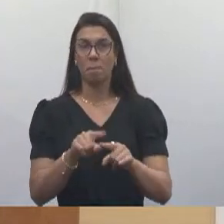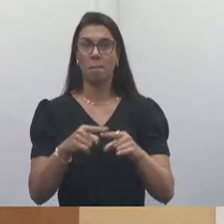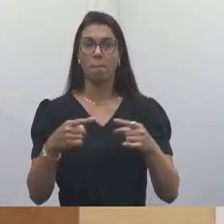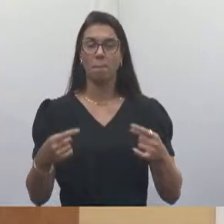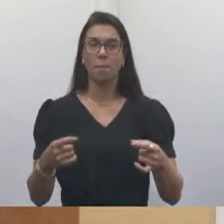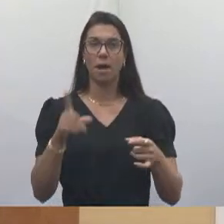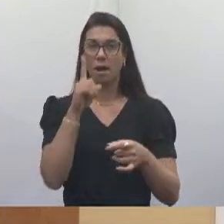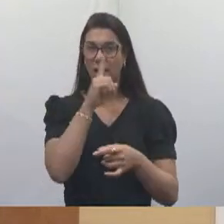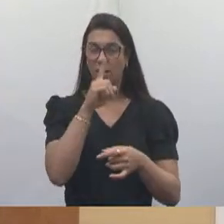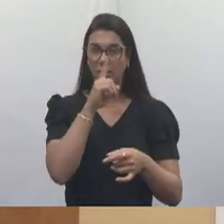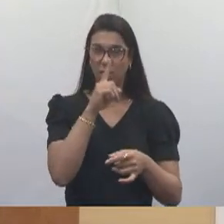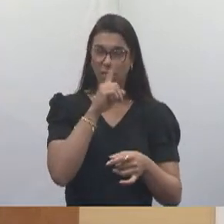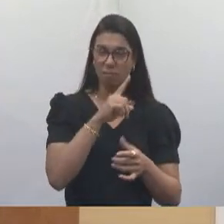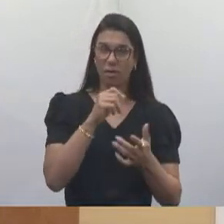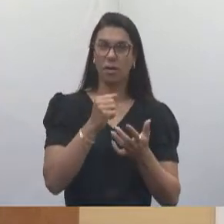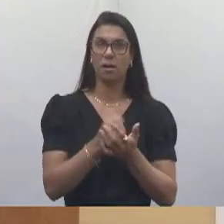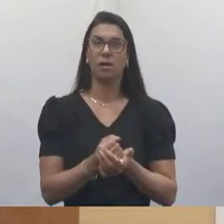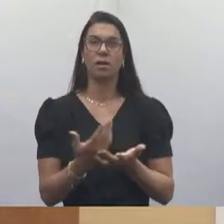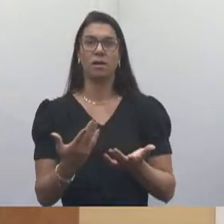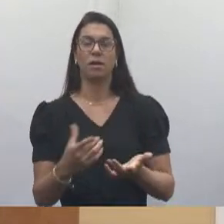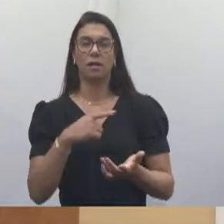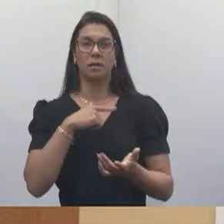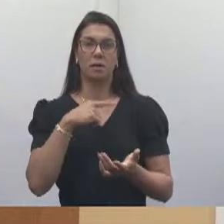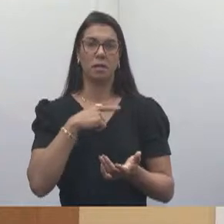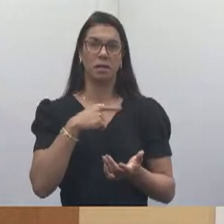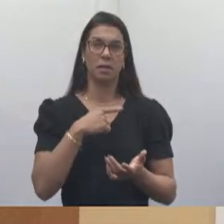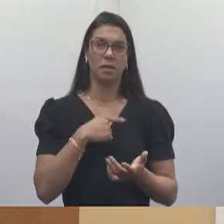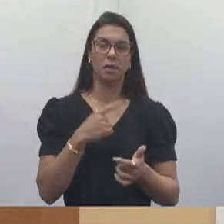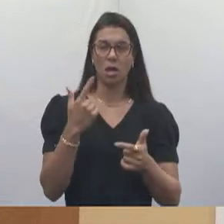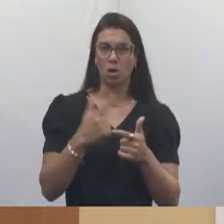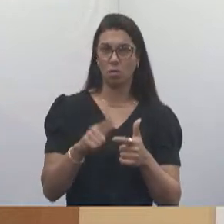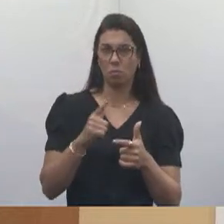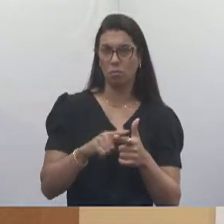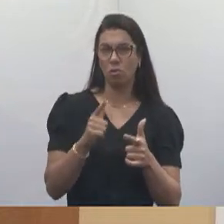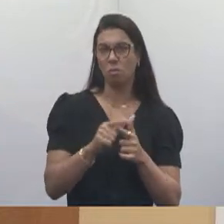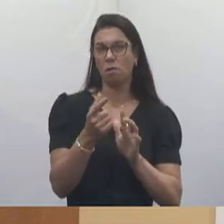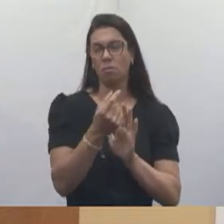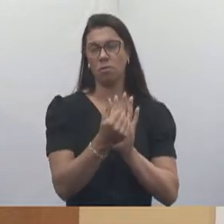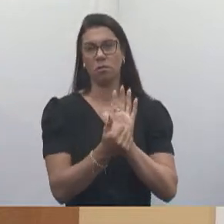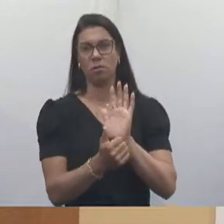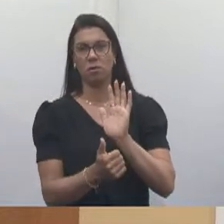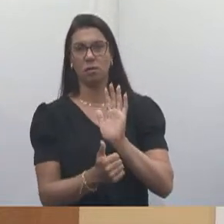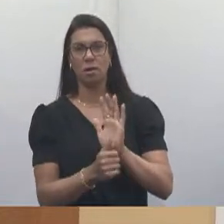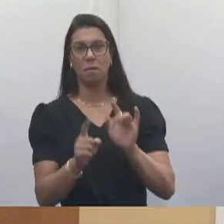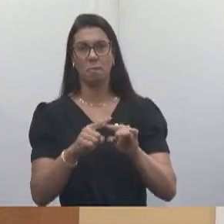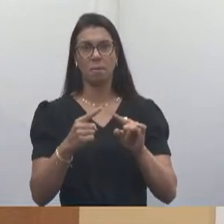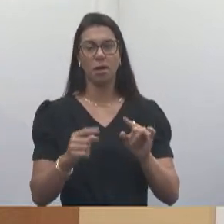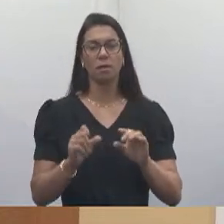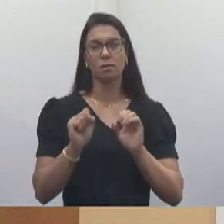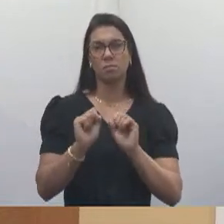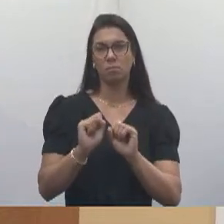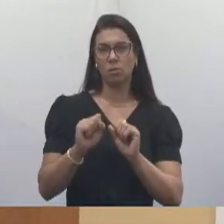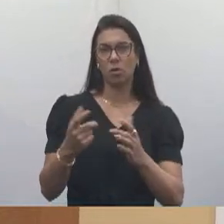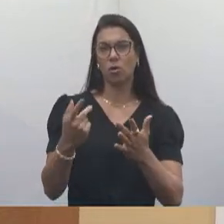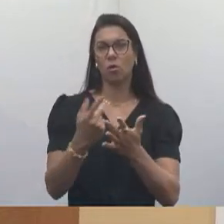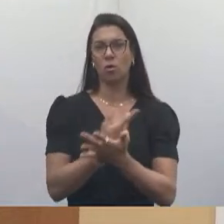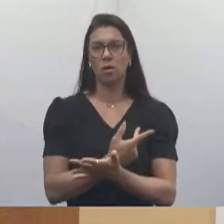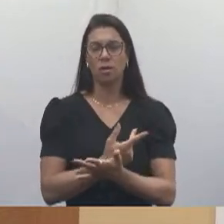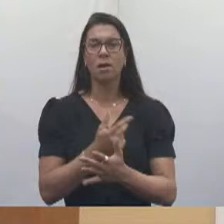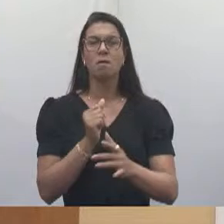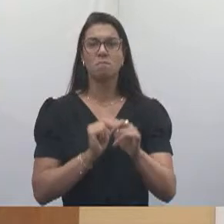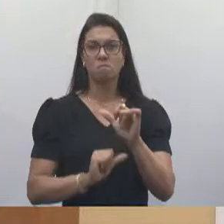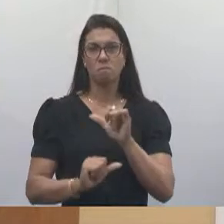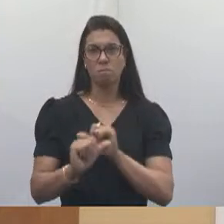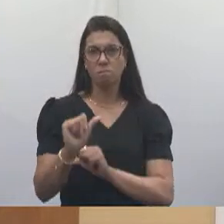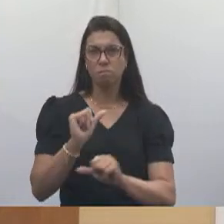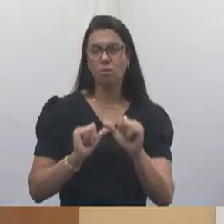nos registros contábeis perdem relevância e, na atual situação dos autos, podem ser perdoadas. Os